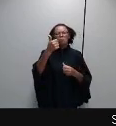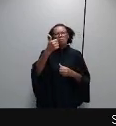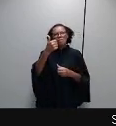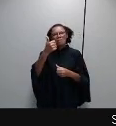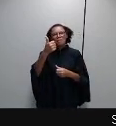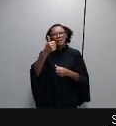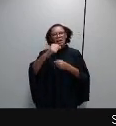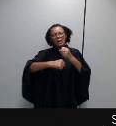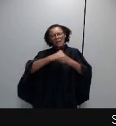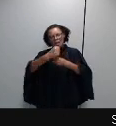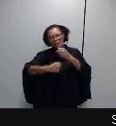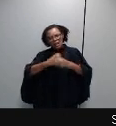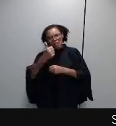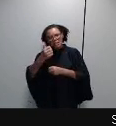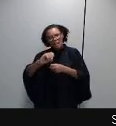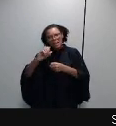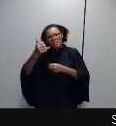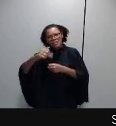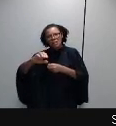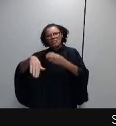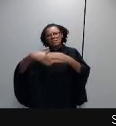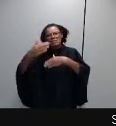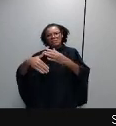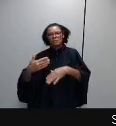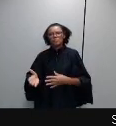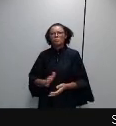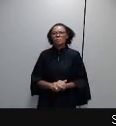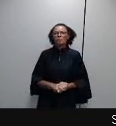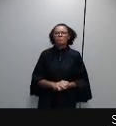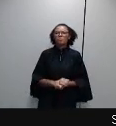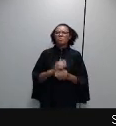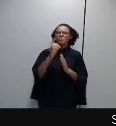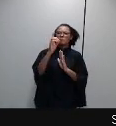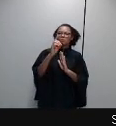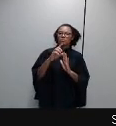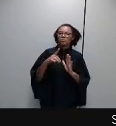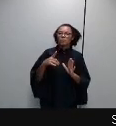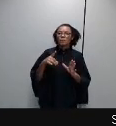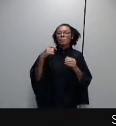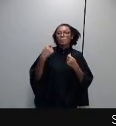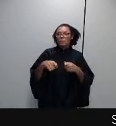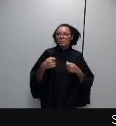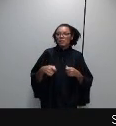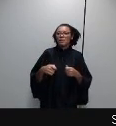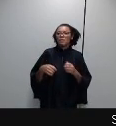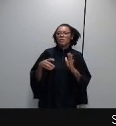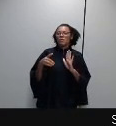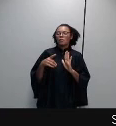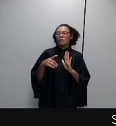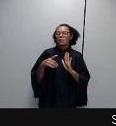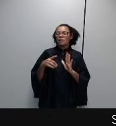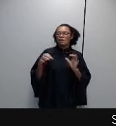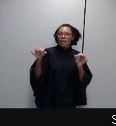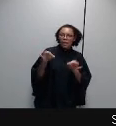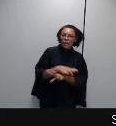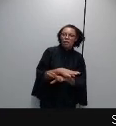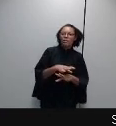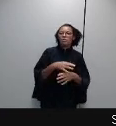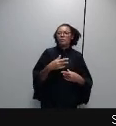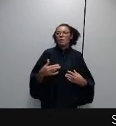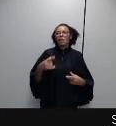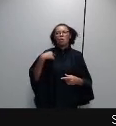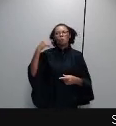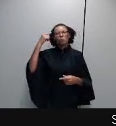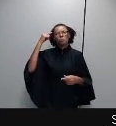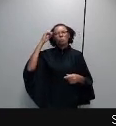STJ é preciso resolver esse assunto não que não teve a ser resolvido mas imaginei que não